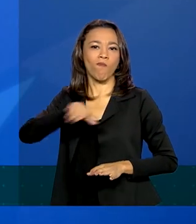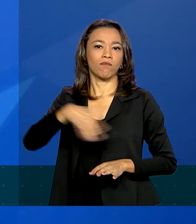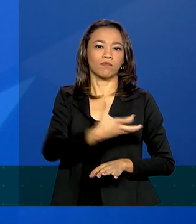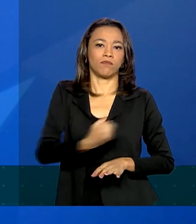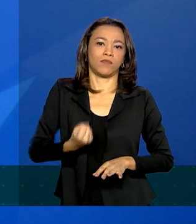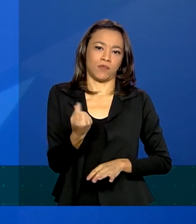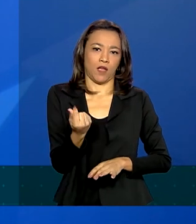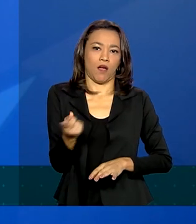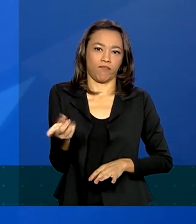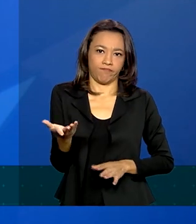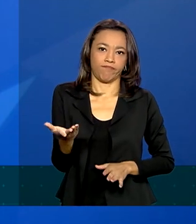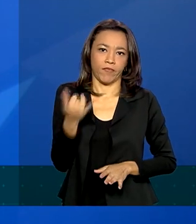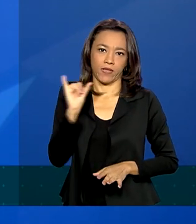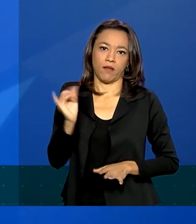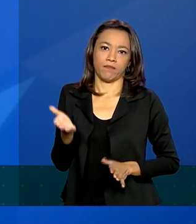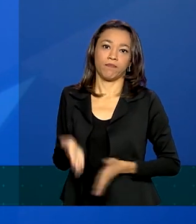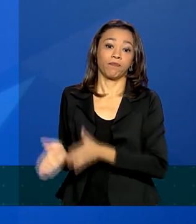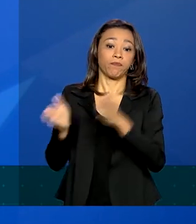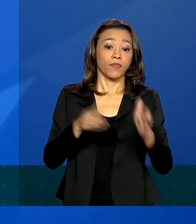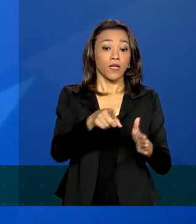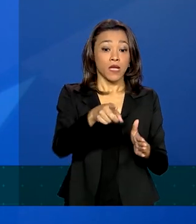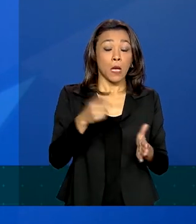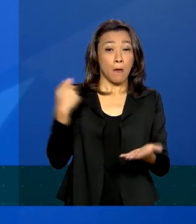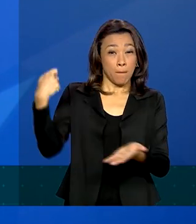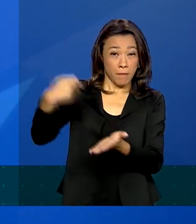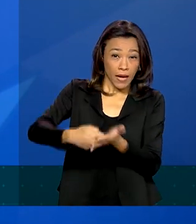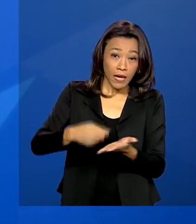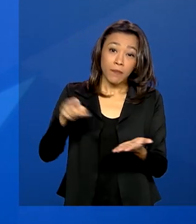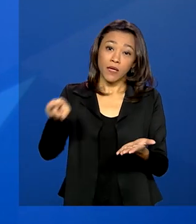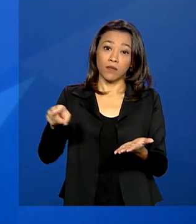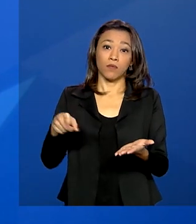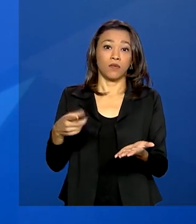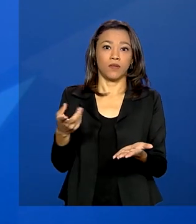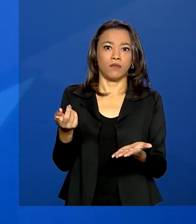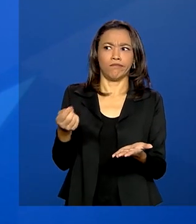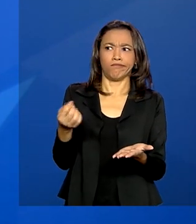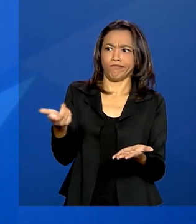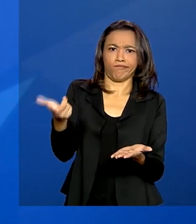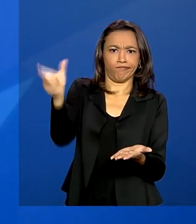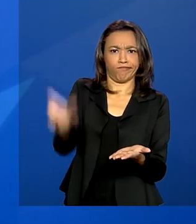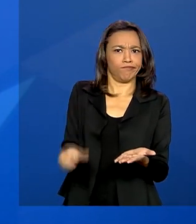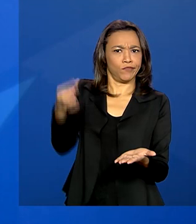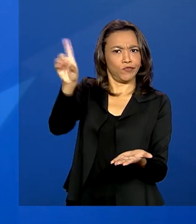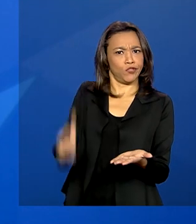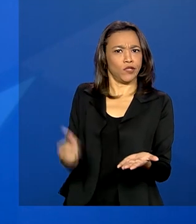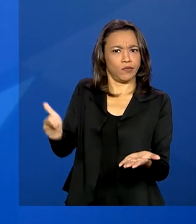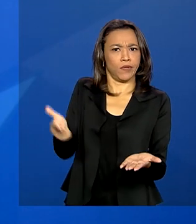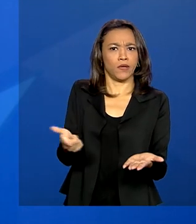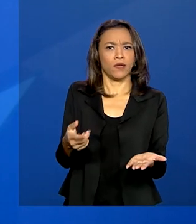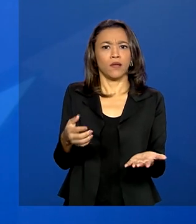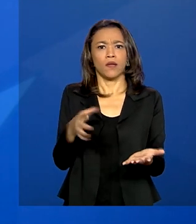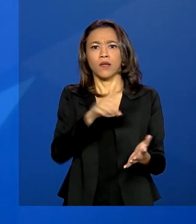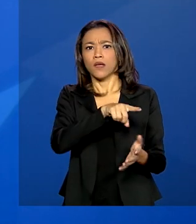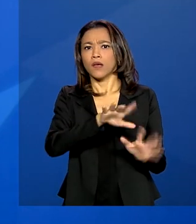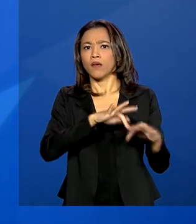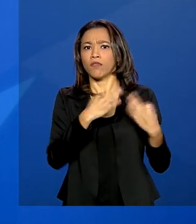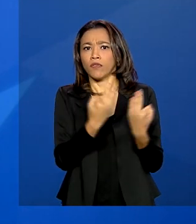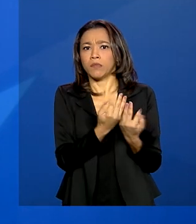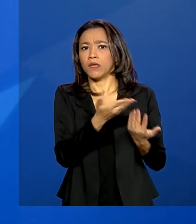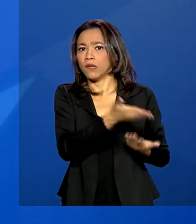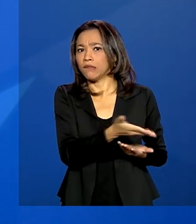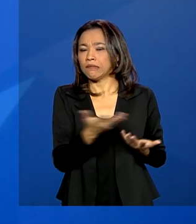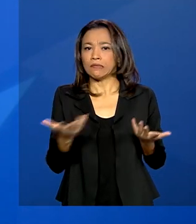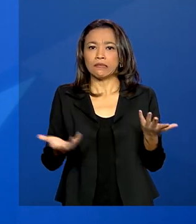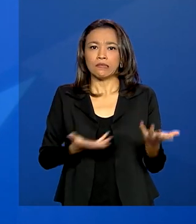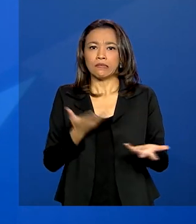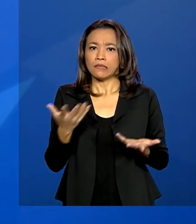sabemos que um pagamento equivocado uma família que recebo o recurso sem ter o direito e isso vai